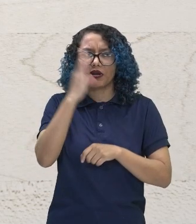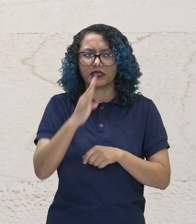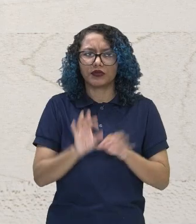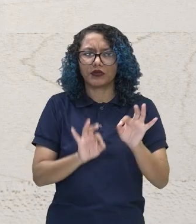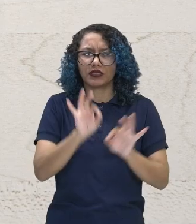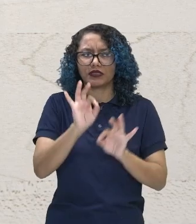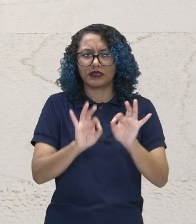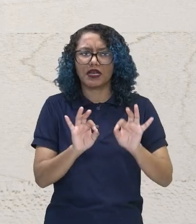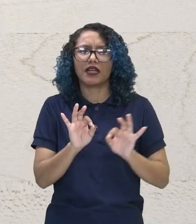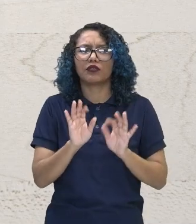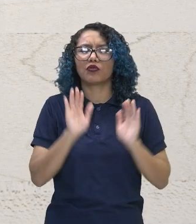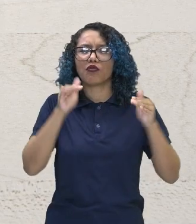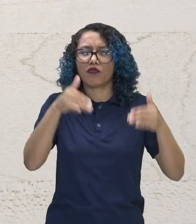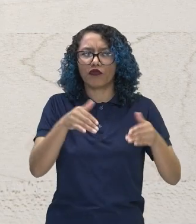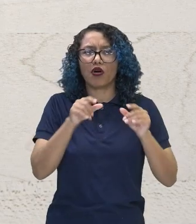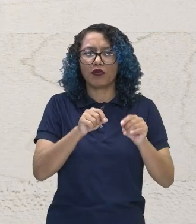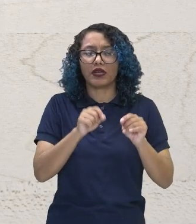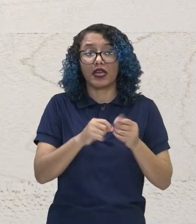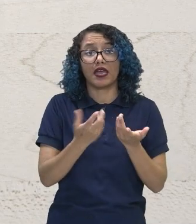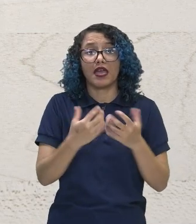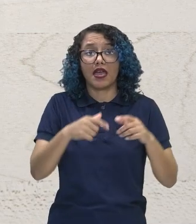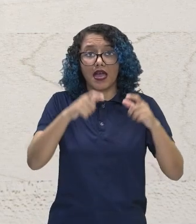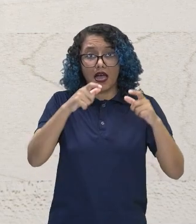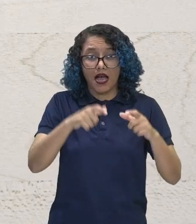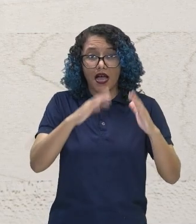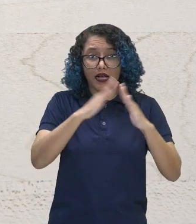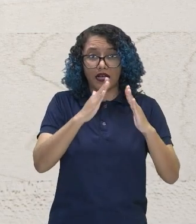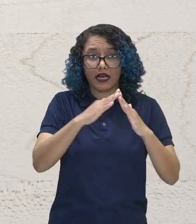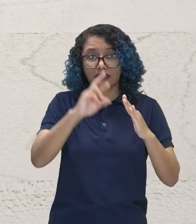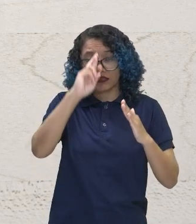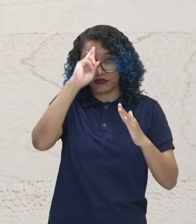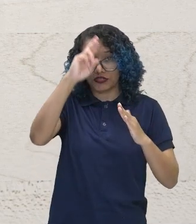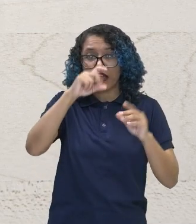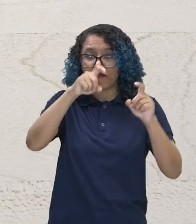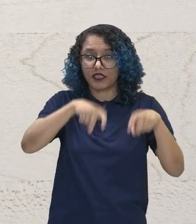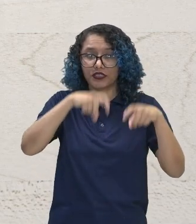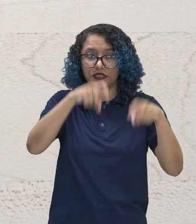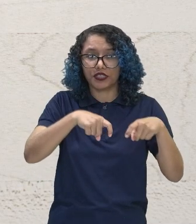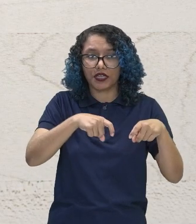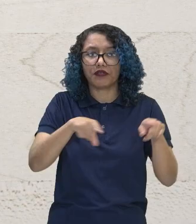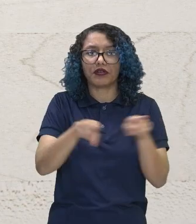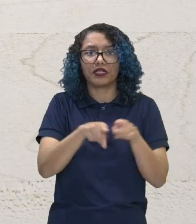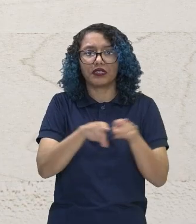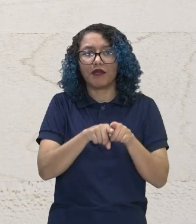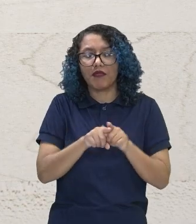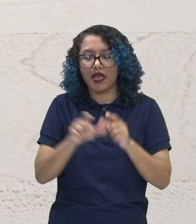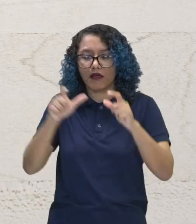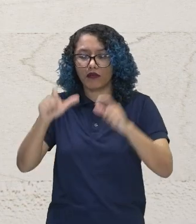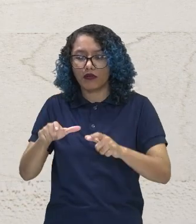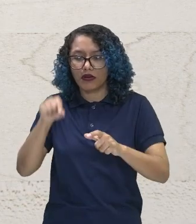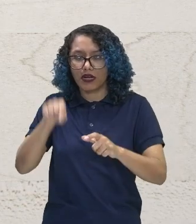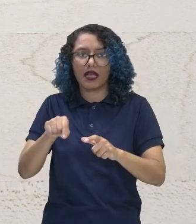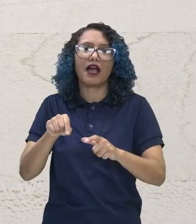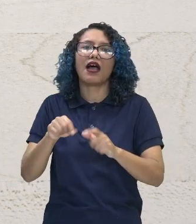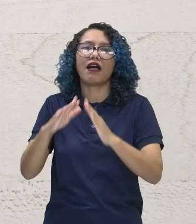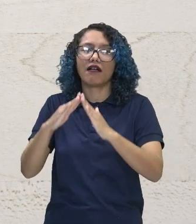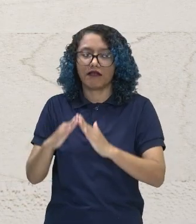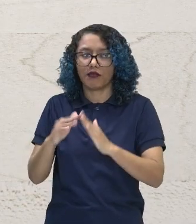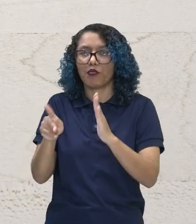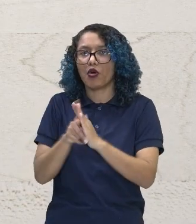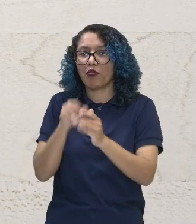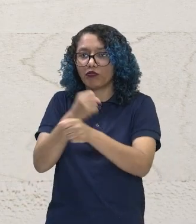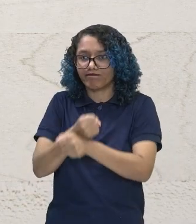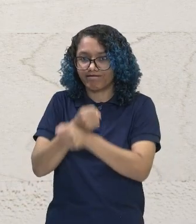organizado em torno da Casa Grande, sede do poder dos senhores do engenho, e da Senzala, espaço dos escravizados,